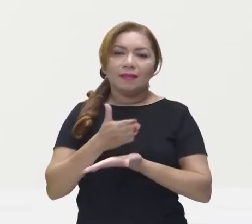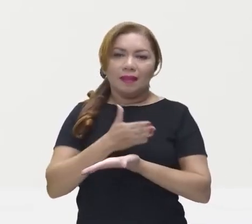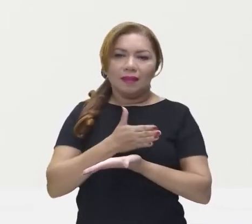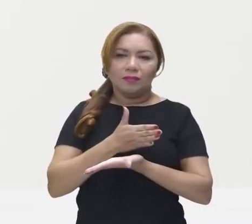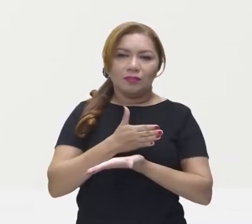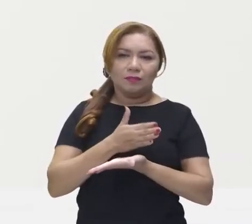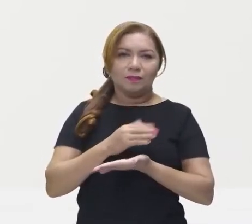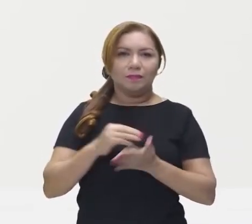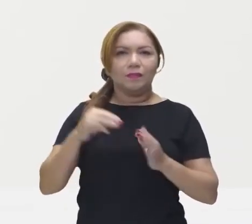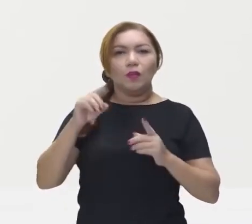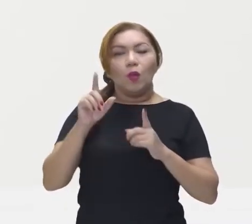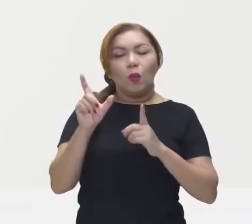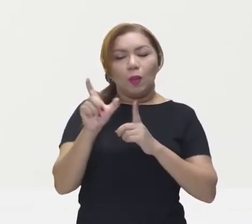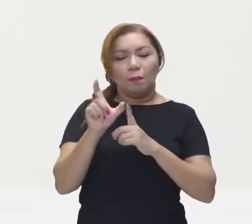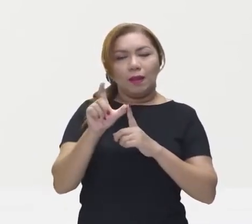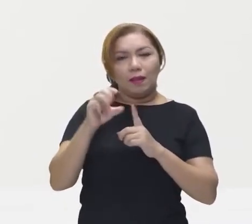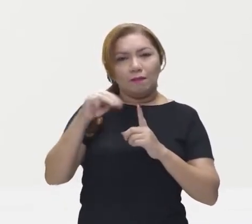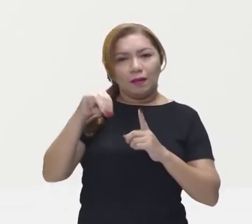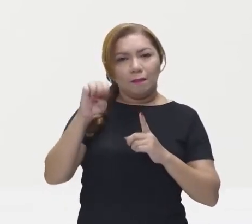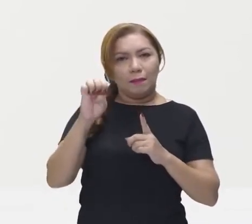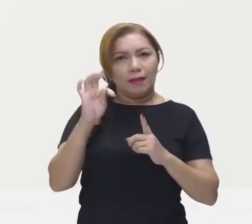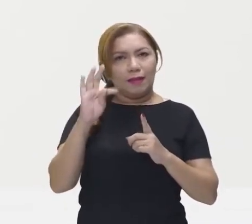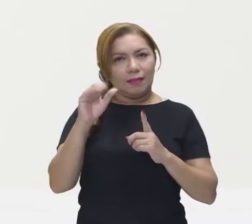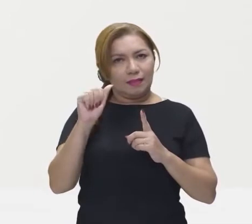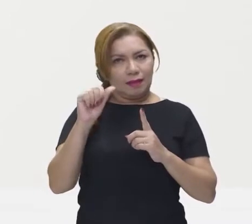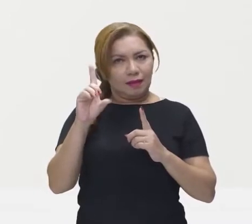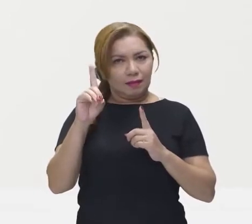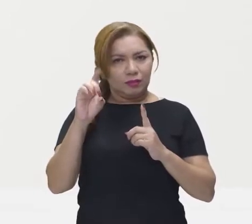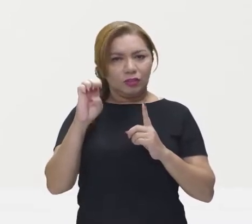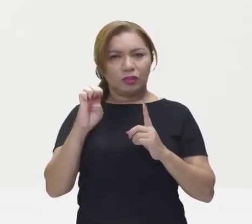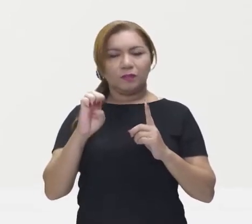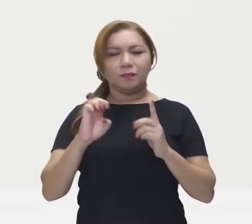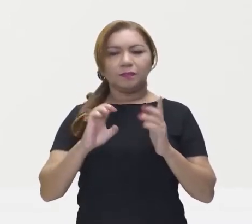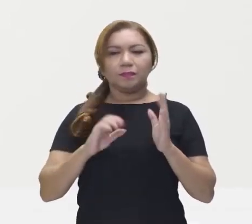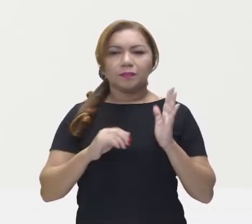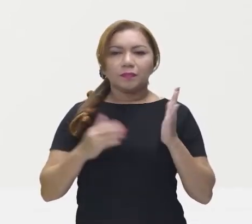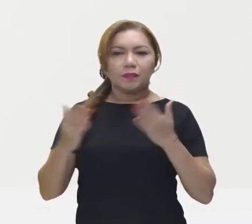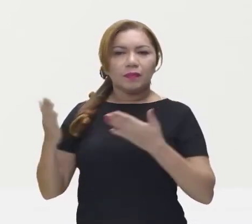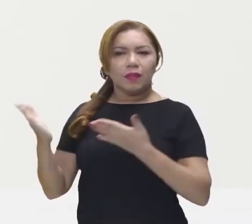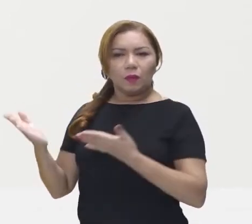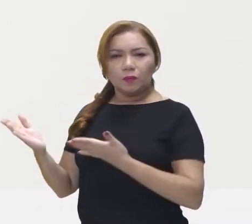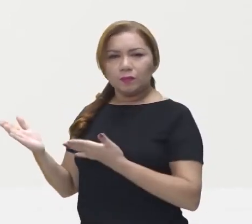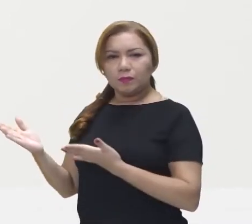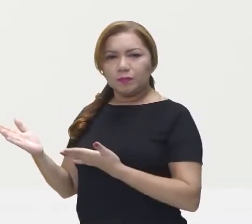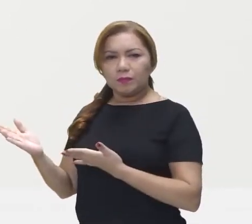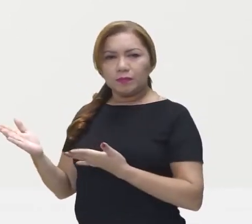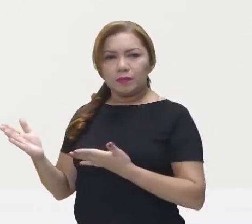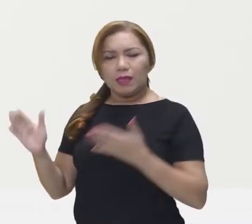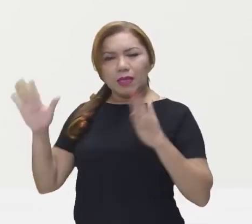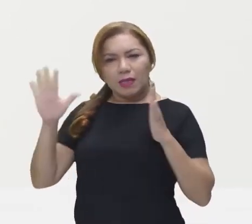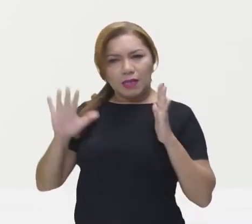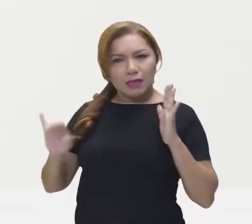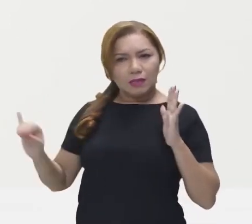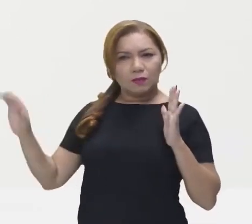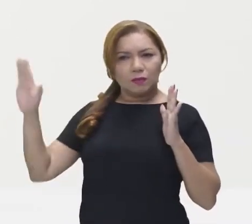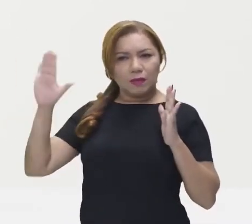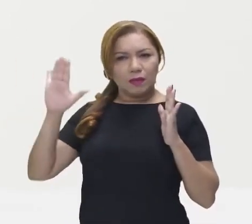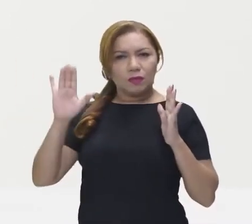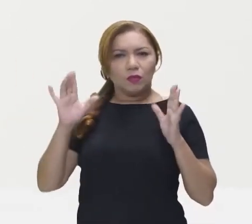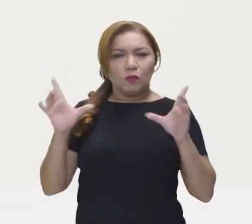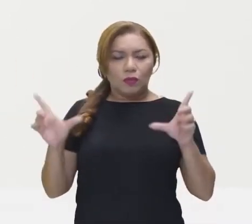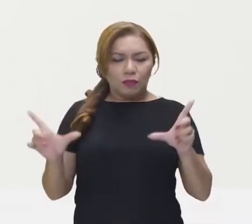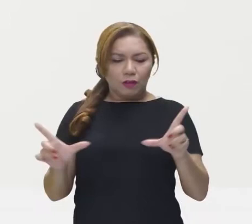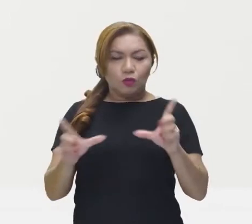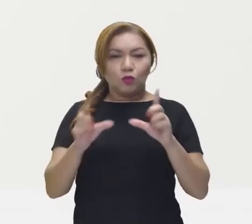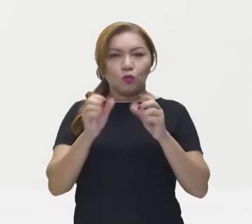formato. Lembra aqui, voltando aqui uma cartela, qualquer um desses formatos aqui, eu obtenho